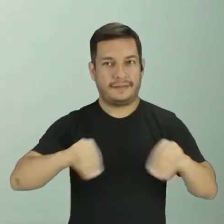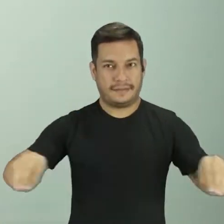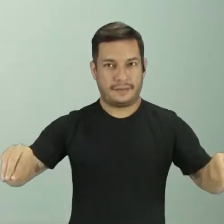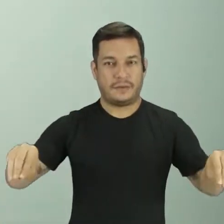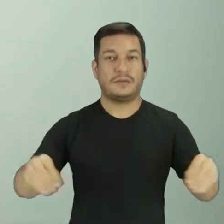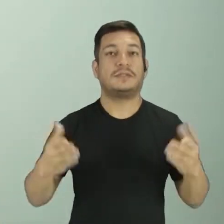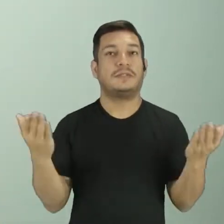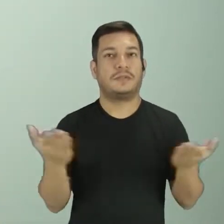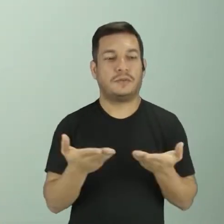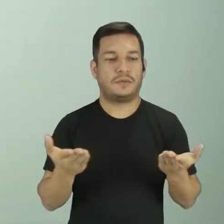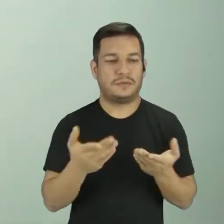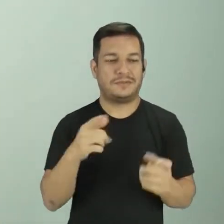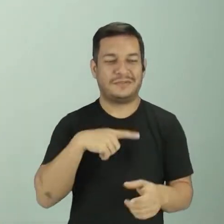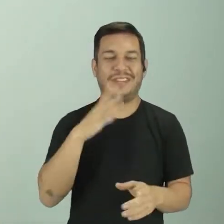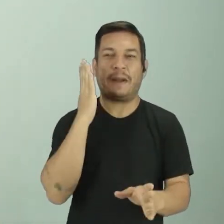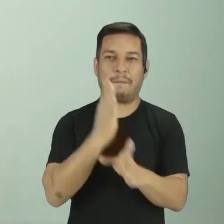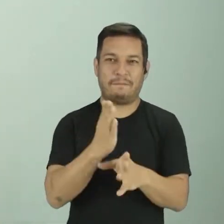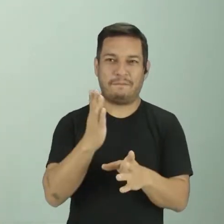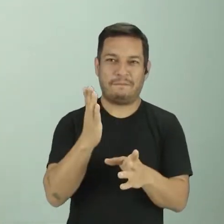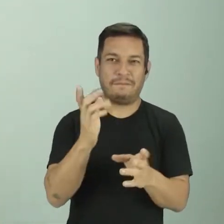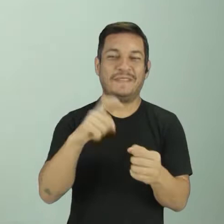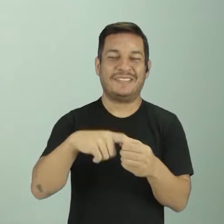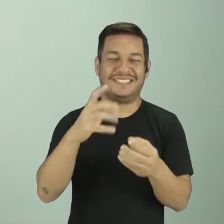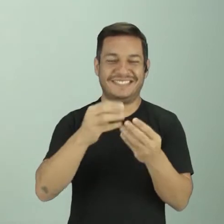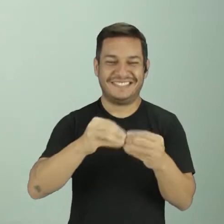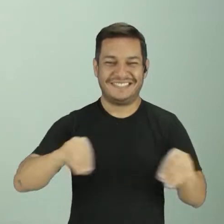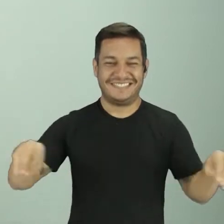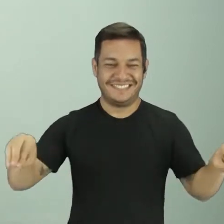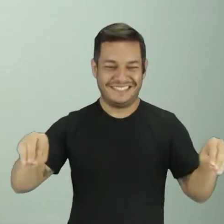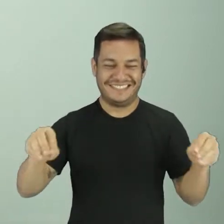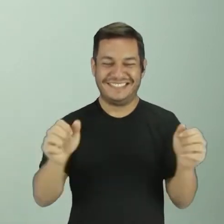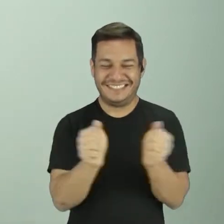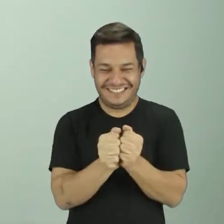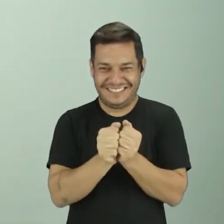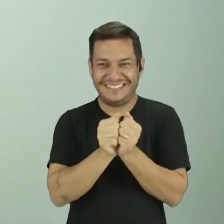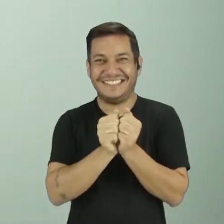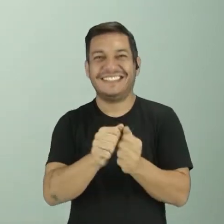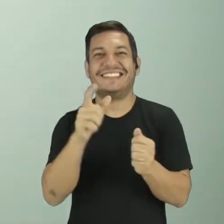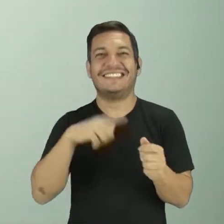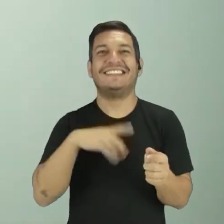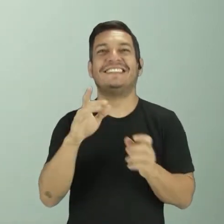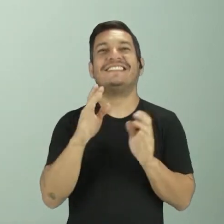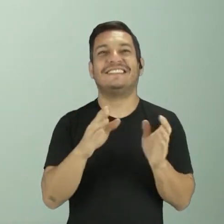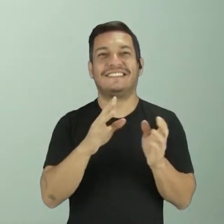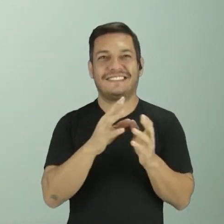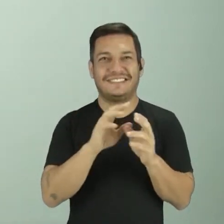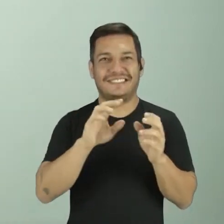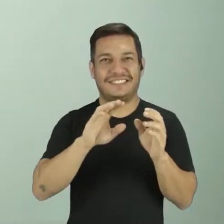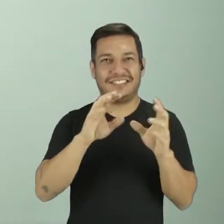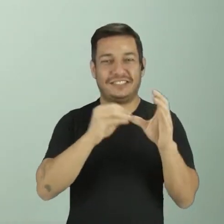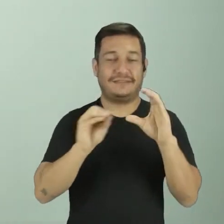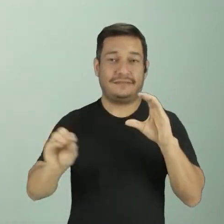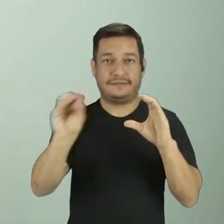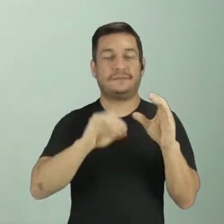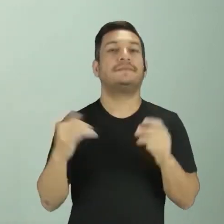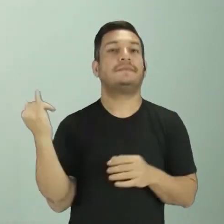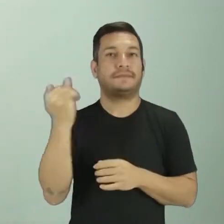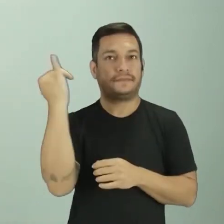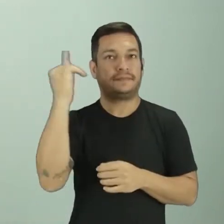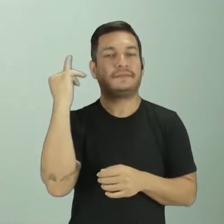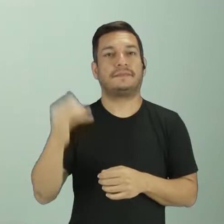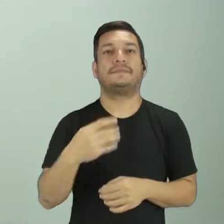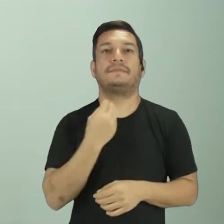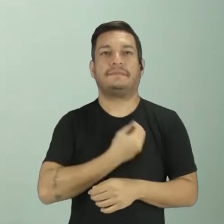a meiose, que é um outro processo de divisão celular muito importante para os